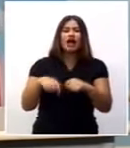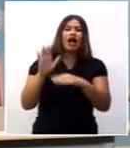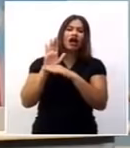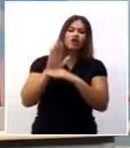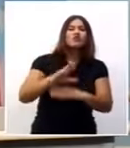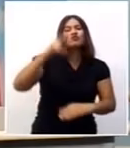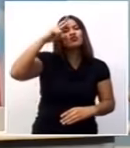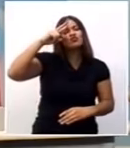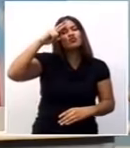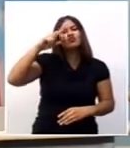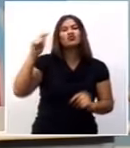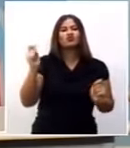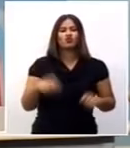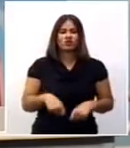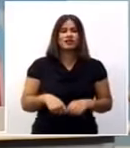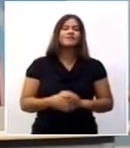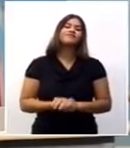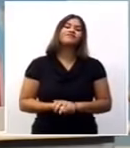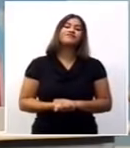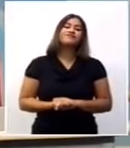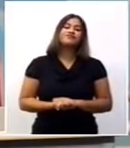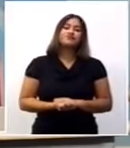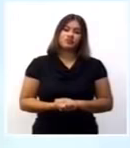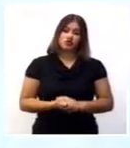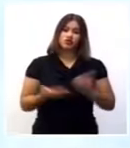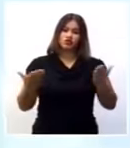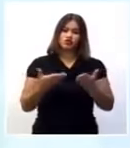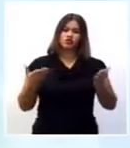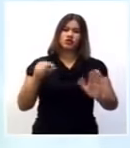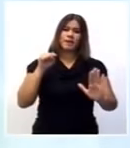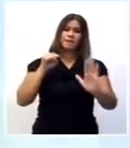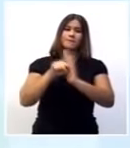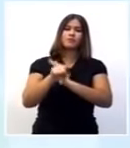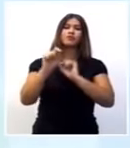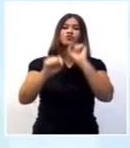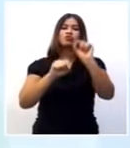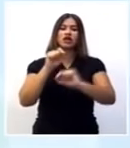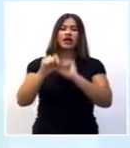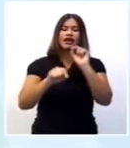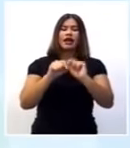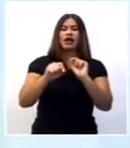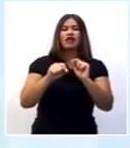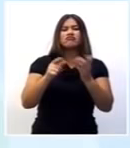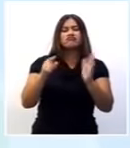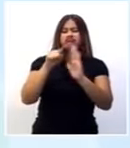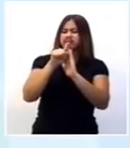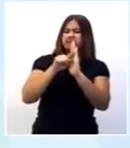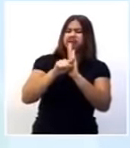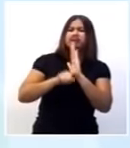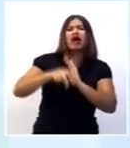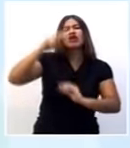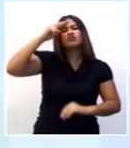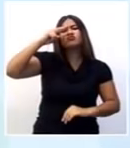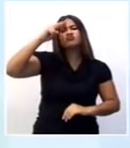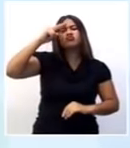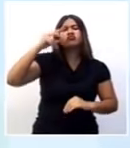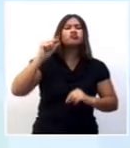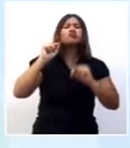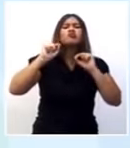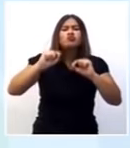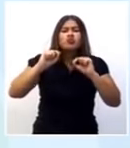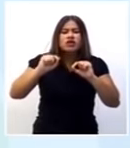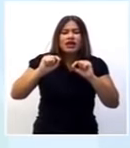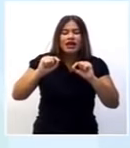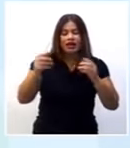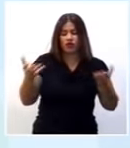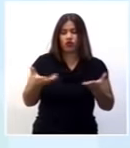ok? A pergunta que norteia a nossa atividade de hoje é: o que é fonte histórica? Como nós vamos desenvolver essa nossa aula?